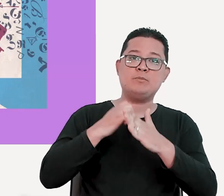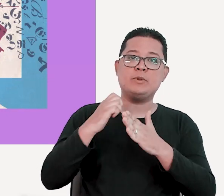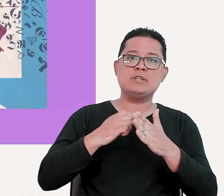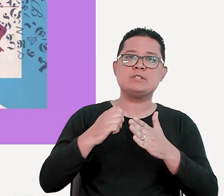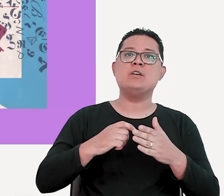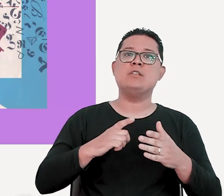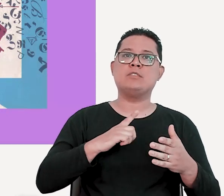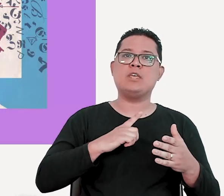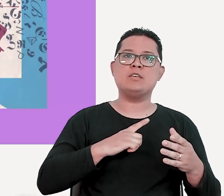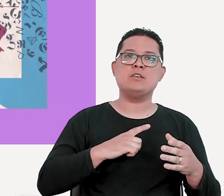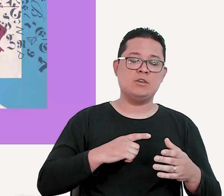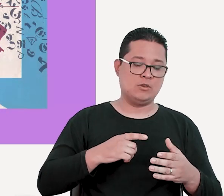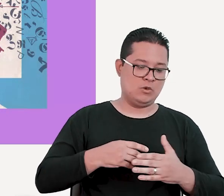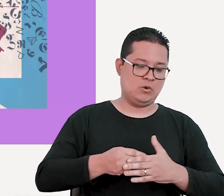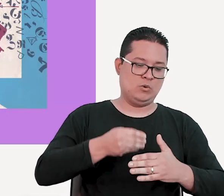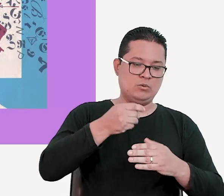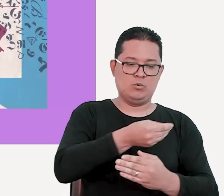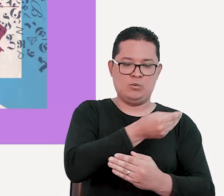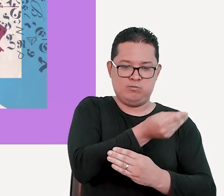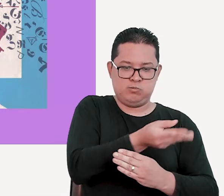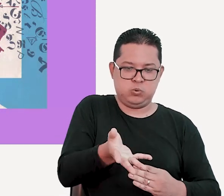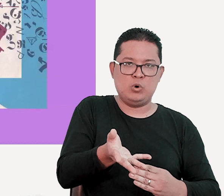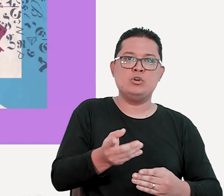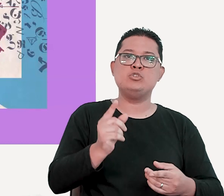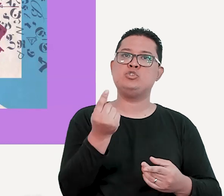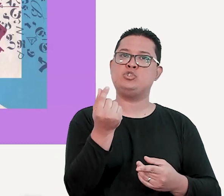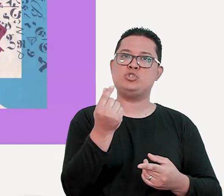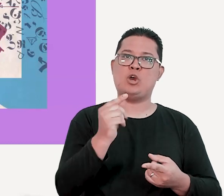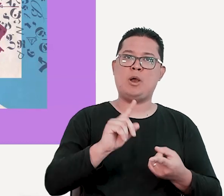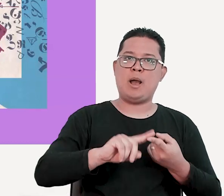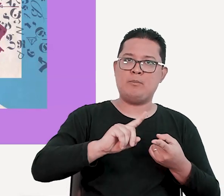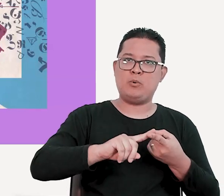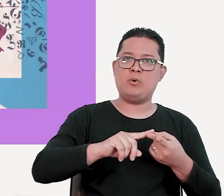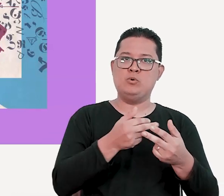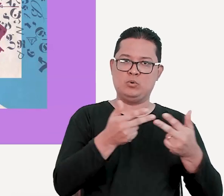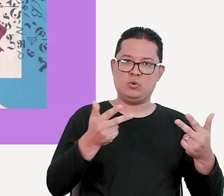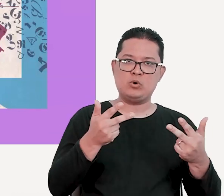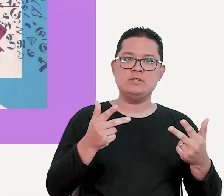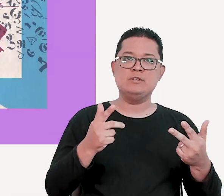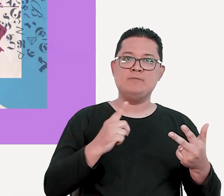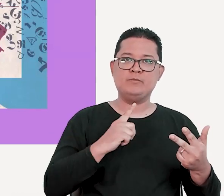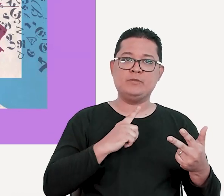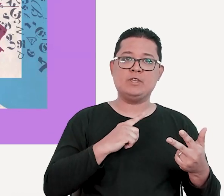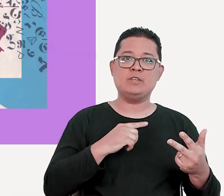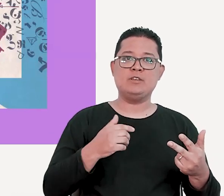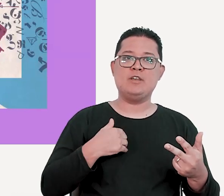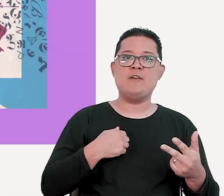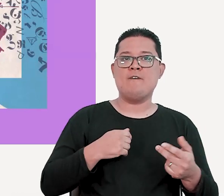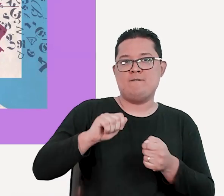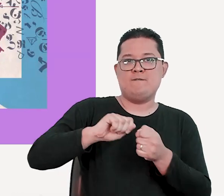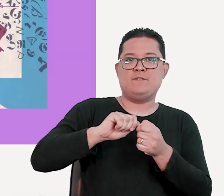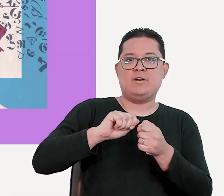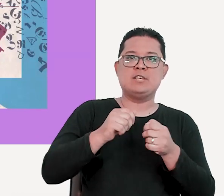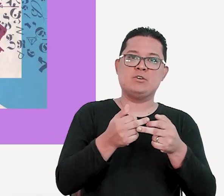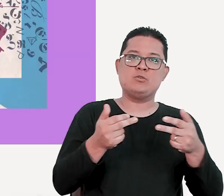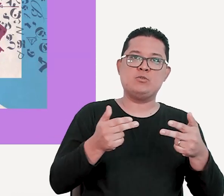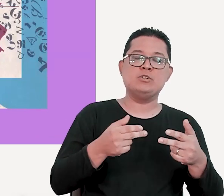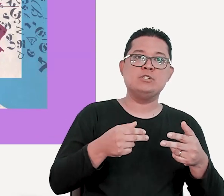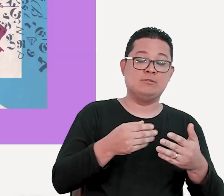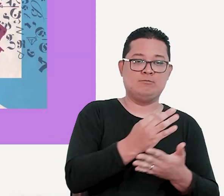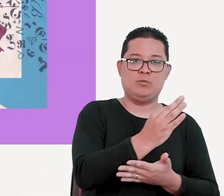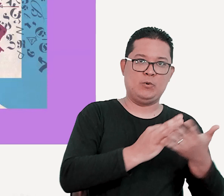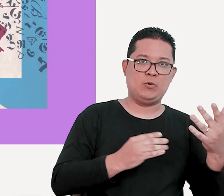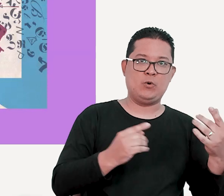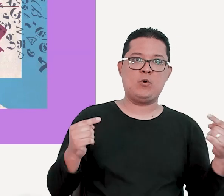gente trabalhando lá, gente. E lá na Entem eu sou parte, eu faço textos de alguns produtos, eu também sou parte